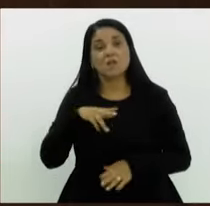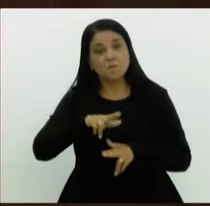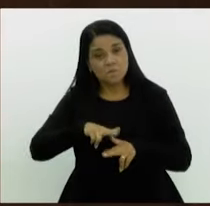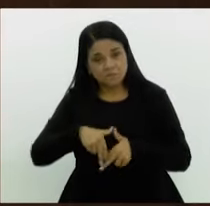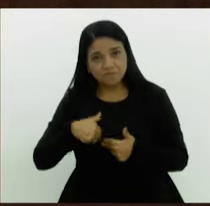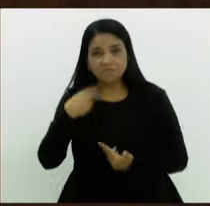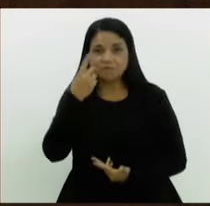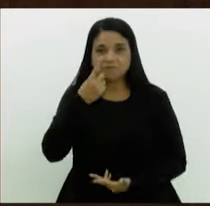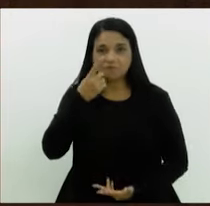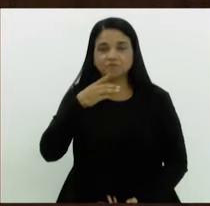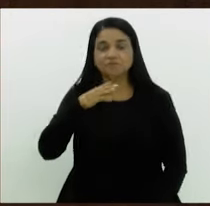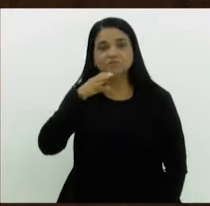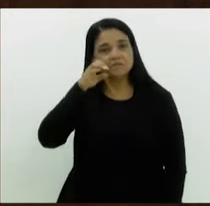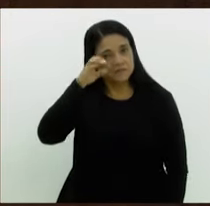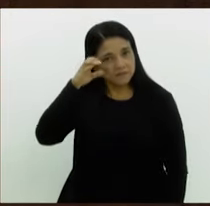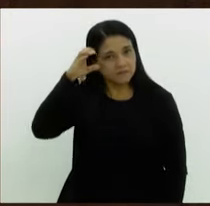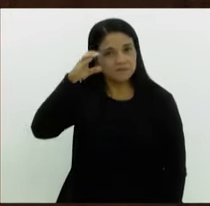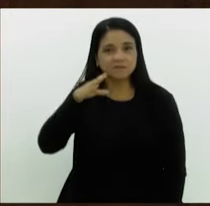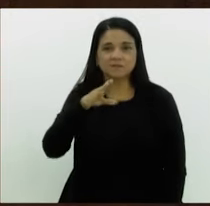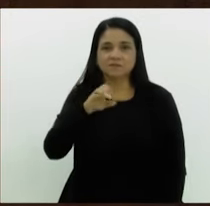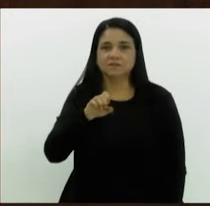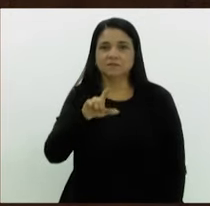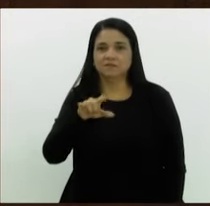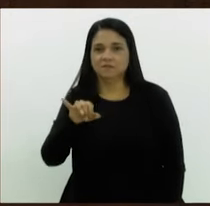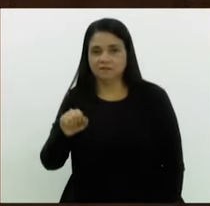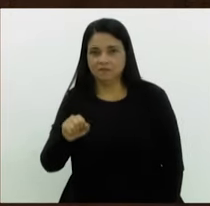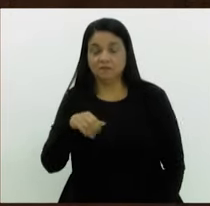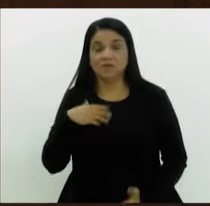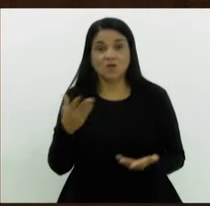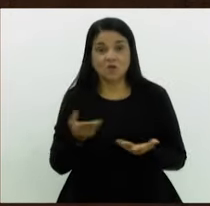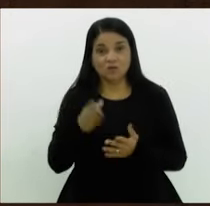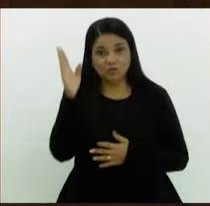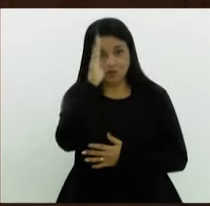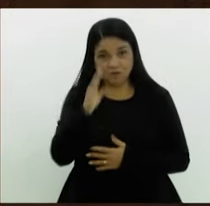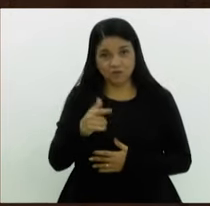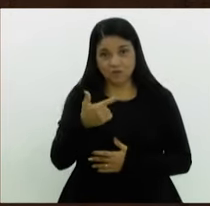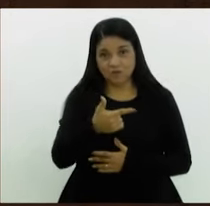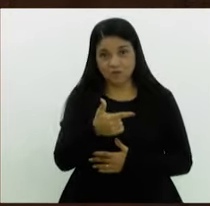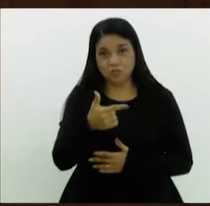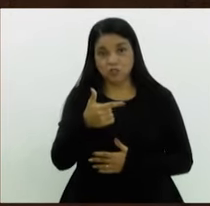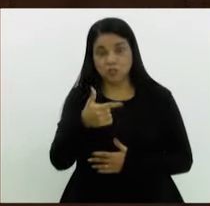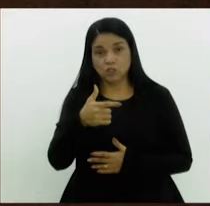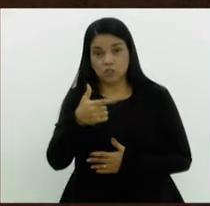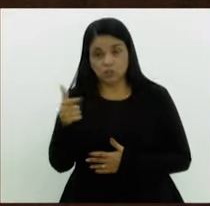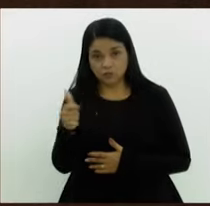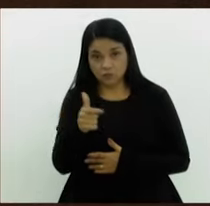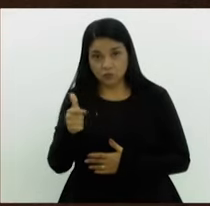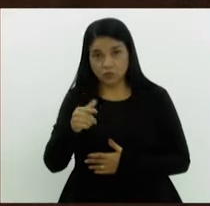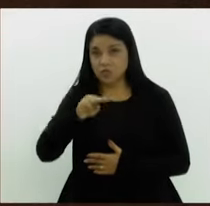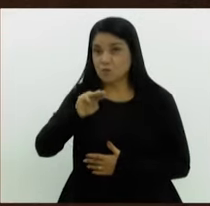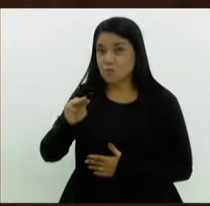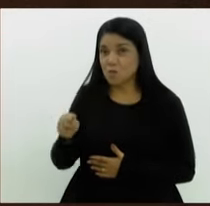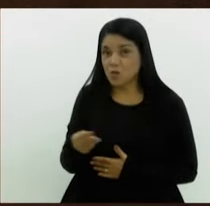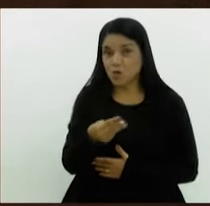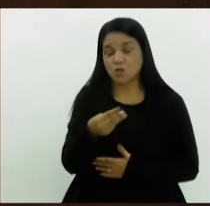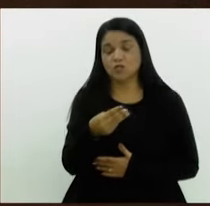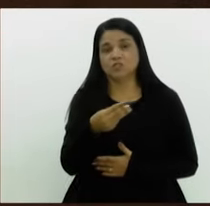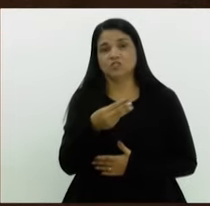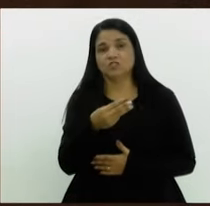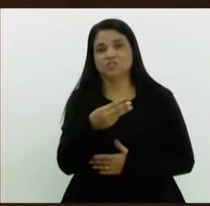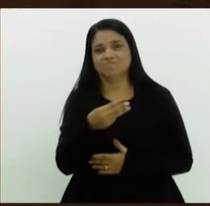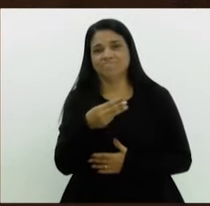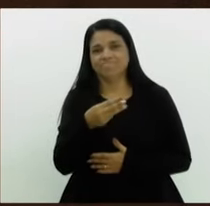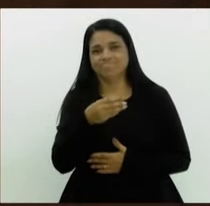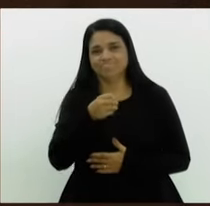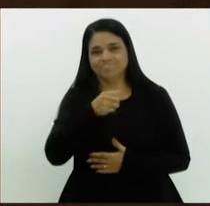Jordão, que o Brasil tem hoje 22 milhões de analfabetos funcionais e 12 milhões